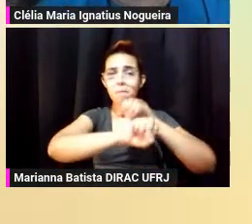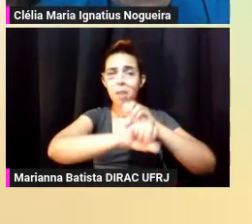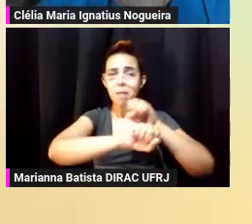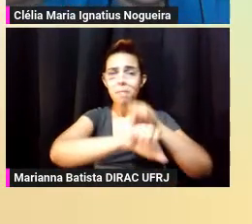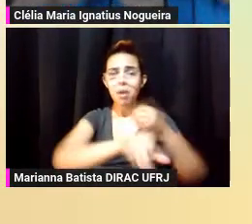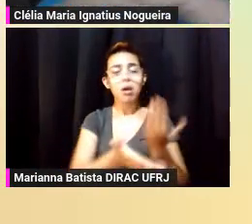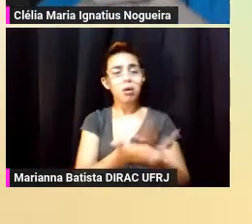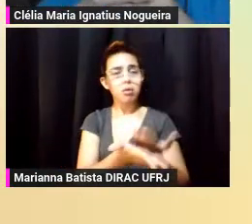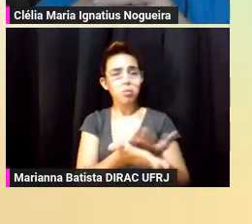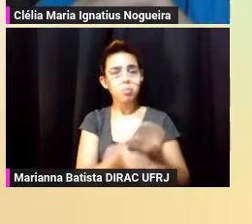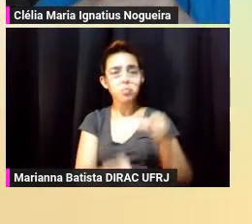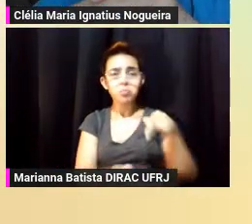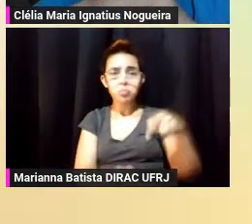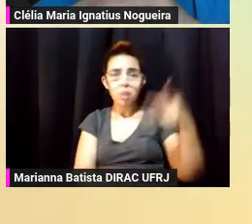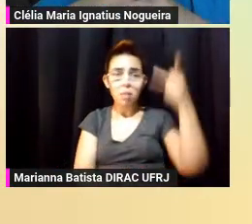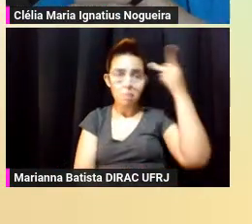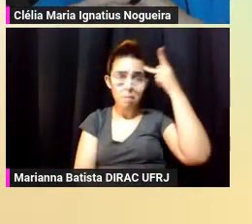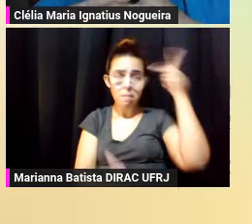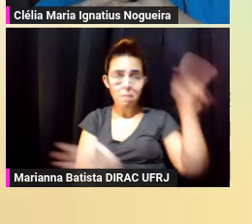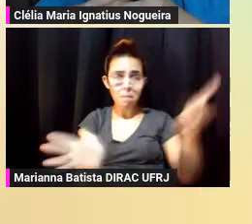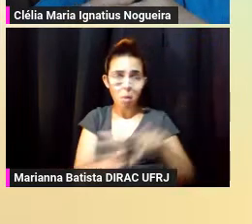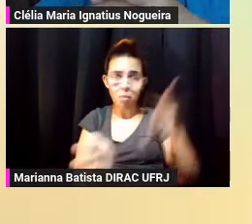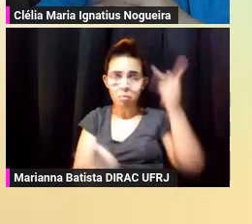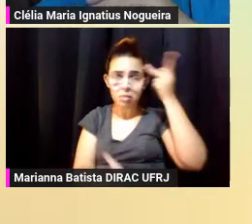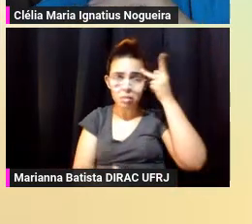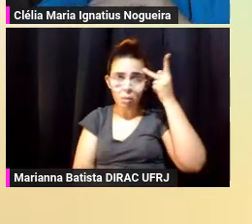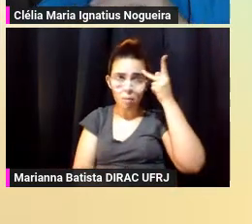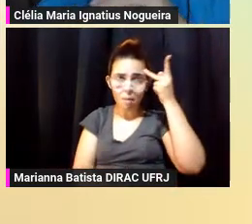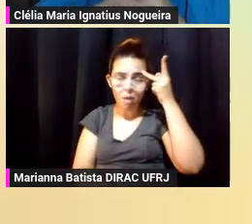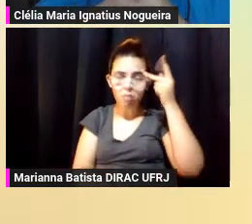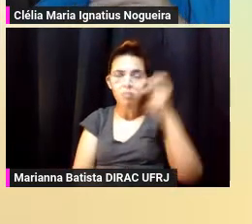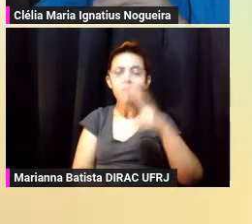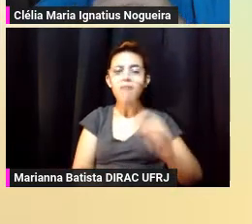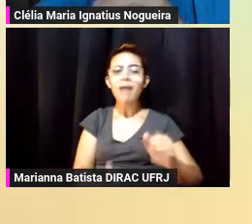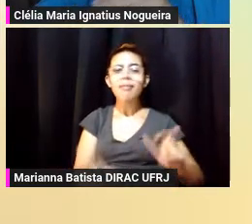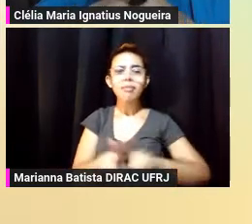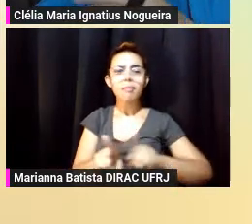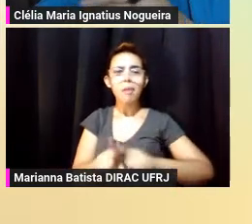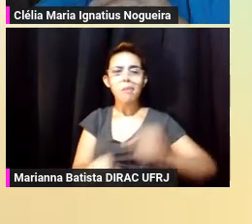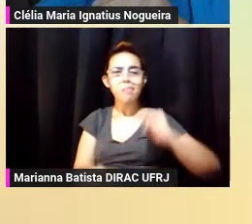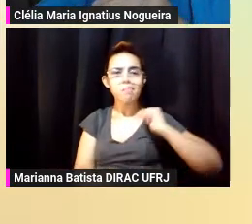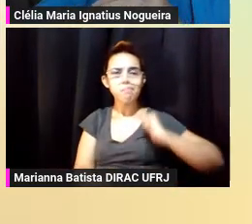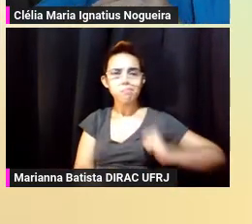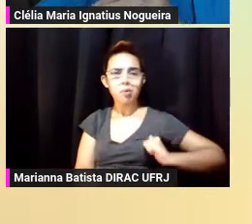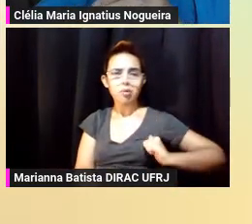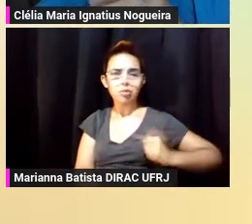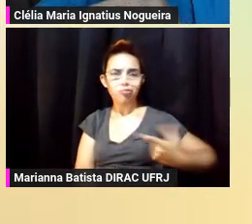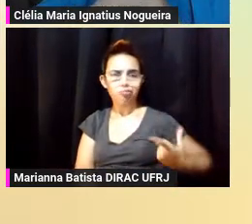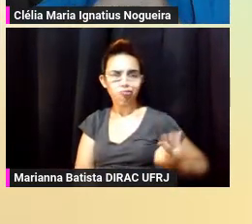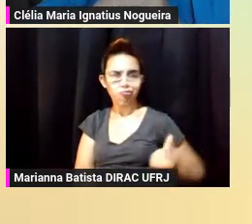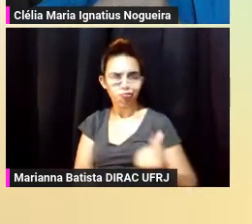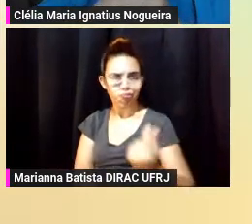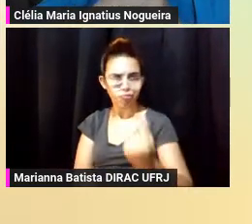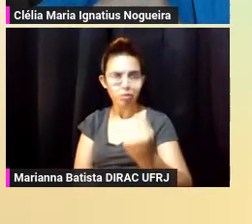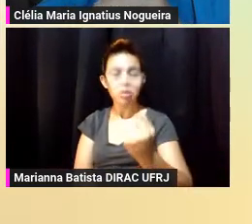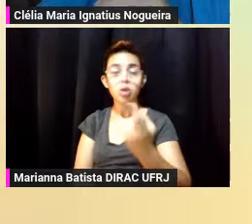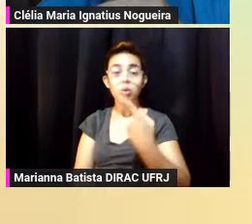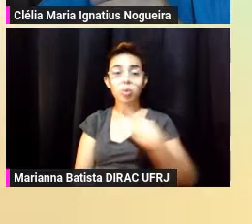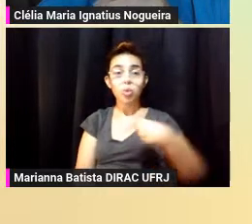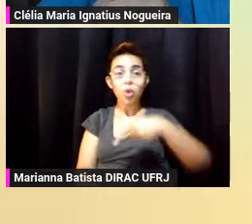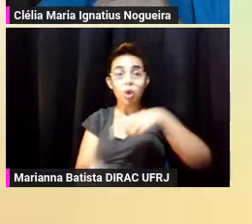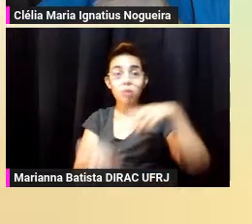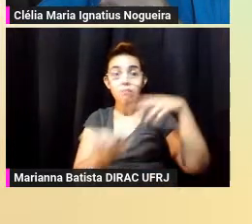dividiria uma bolsa da FAPESP, que eles pagavam esses monitores, e a gente estaria matriculada